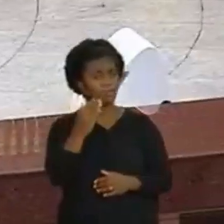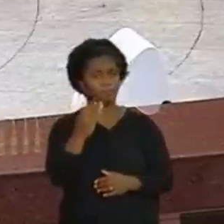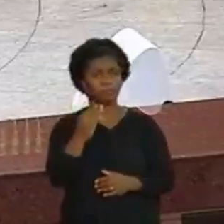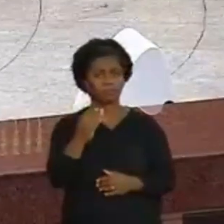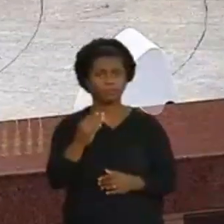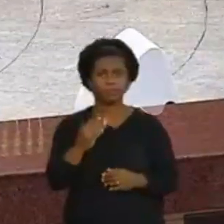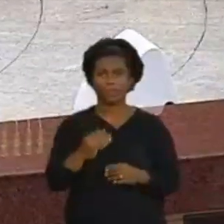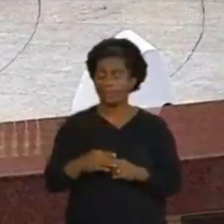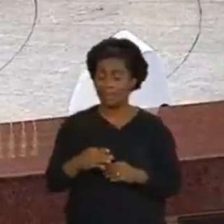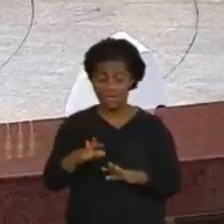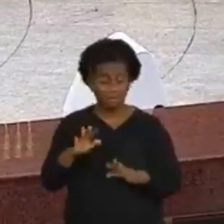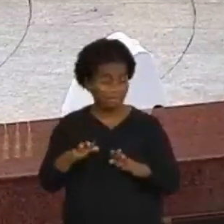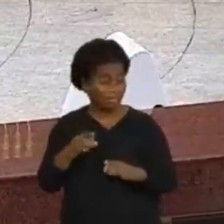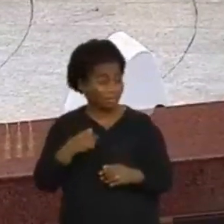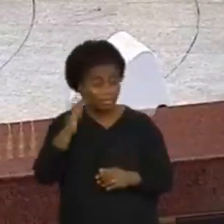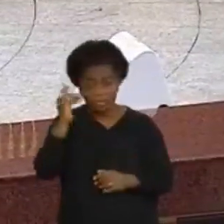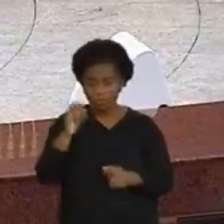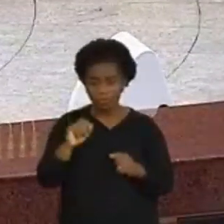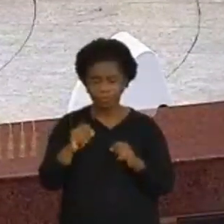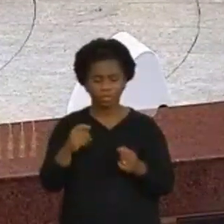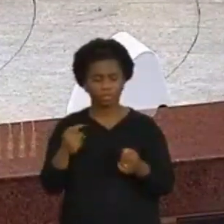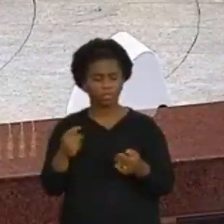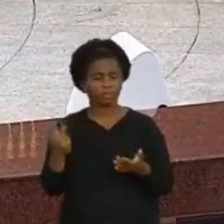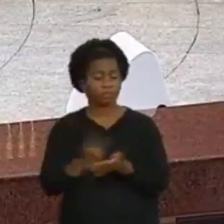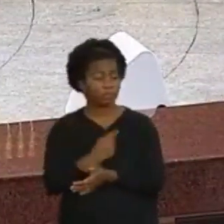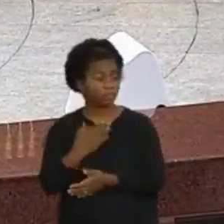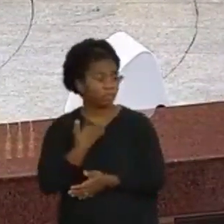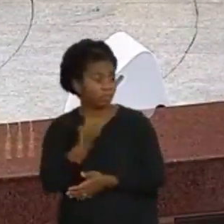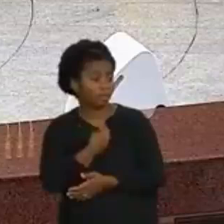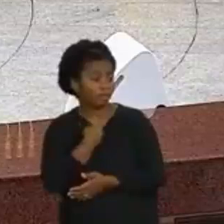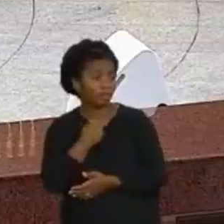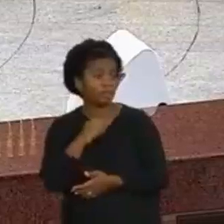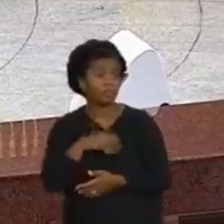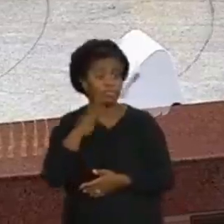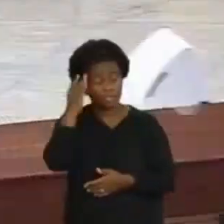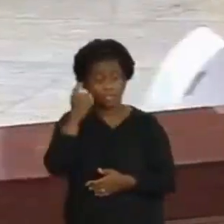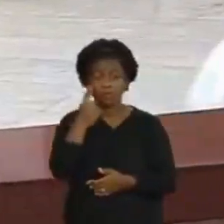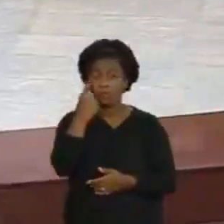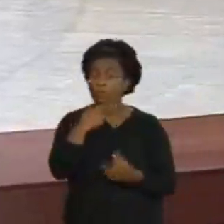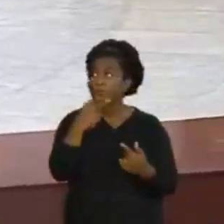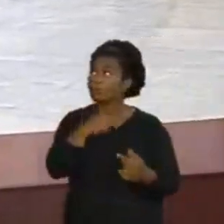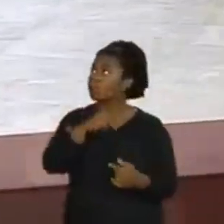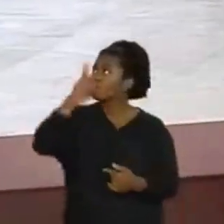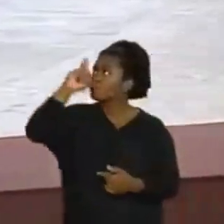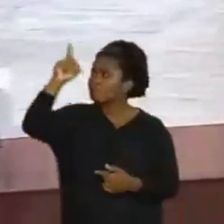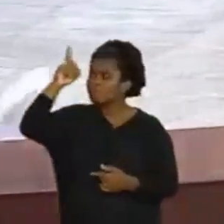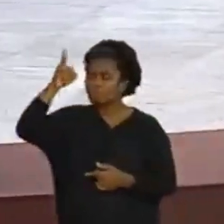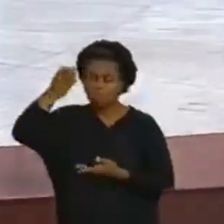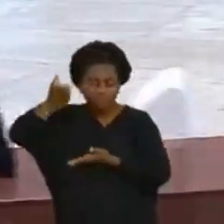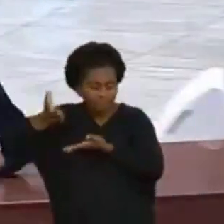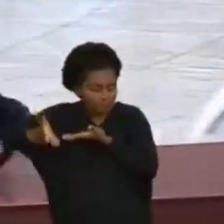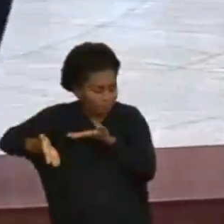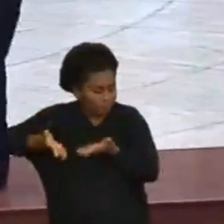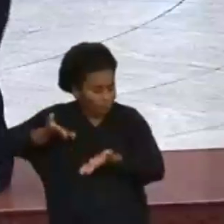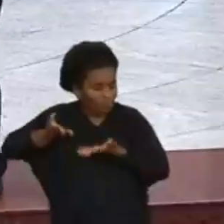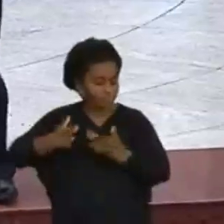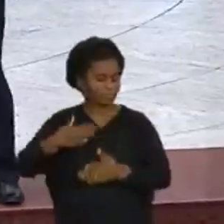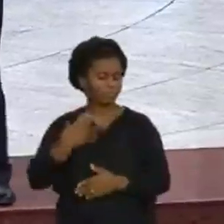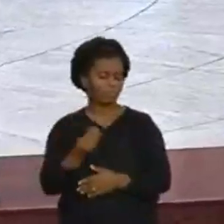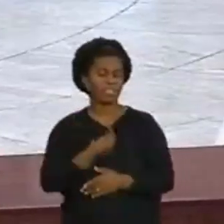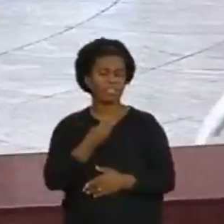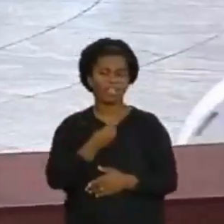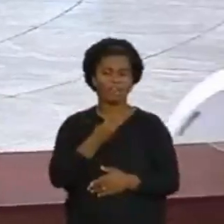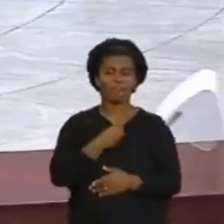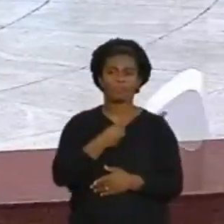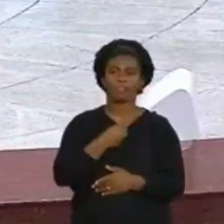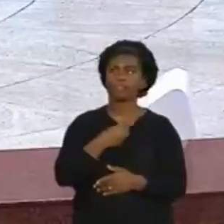é, eu só sei de uma coisa: Deus está cuidando de mim do jeito dele. Eu vou continuar indo em frente. Deus sabe o que é melhor para mim, o